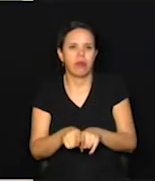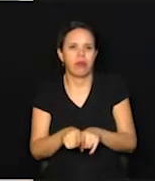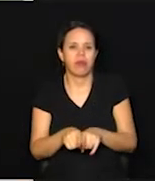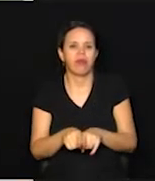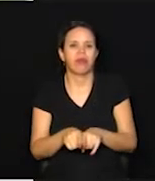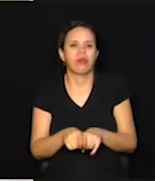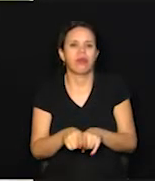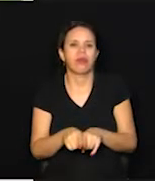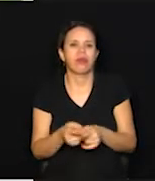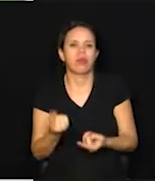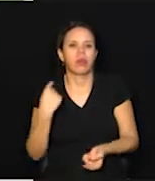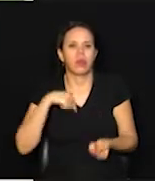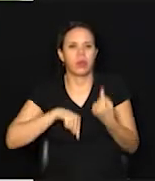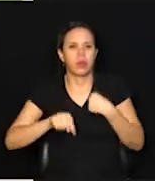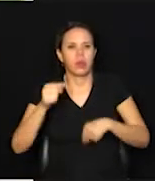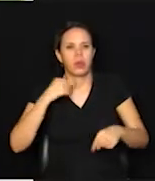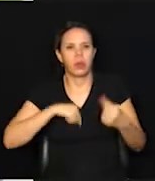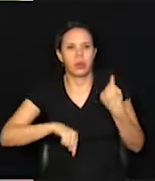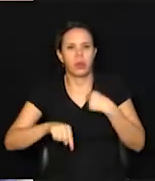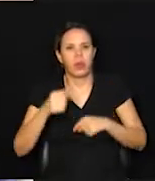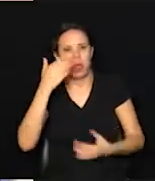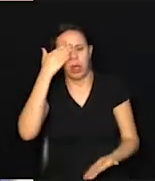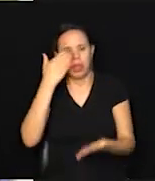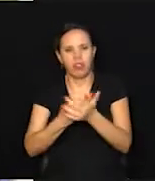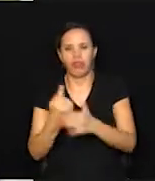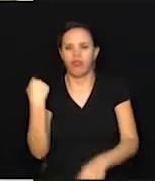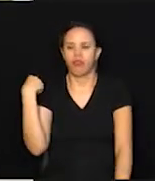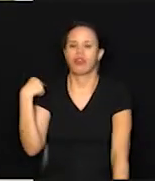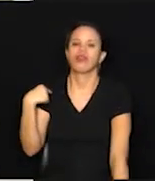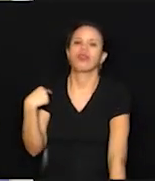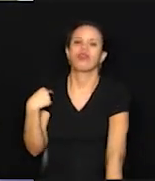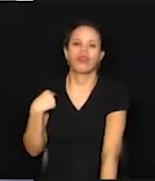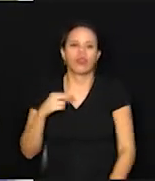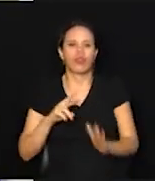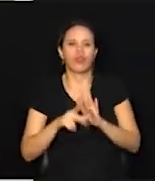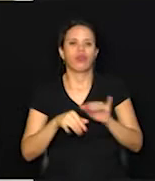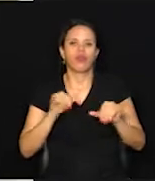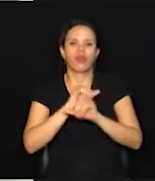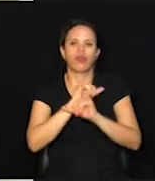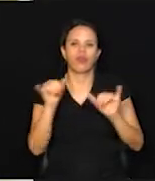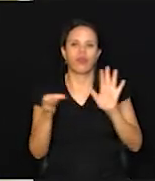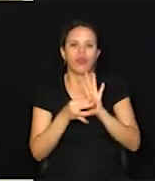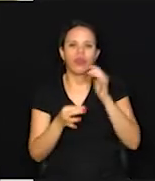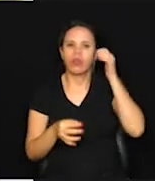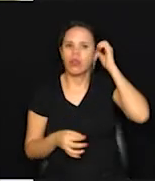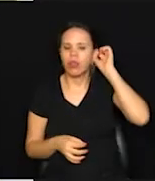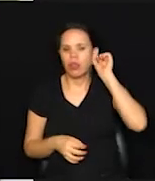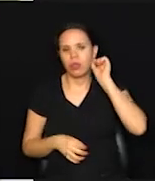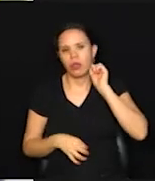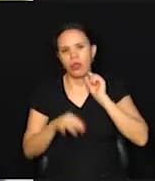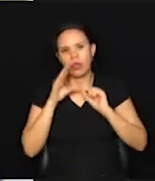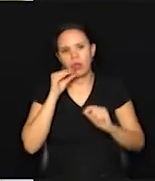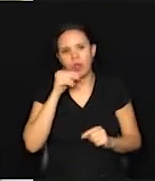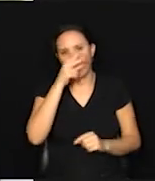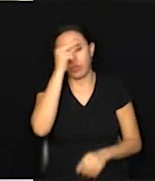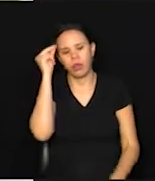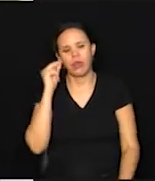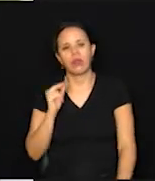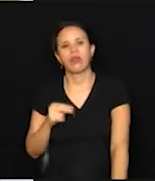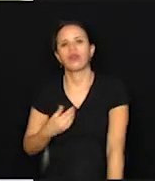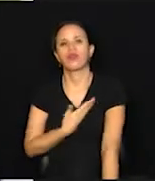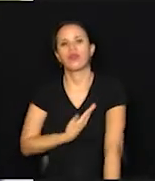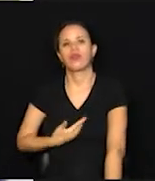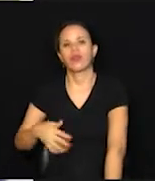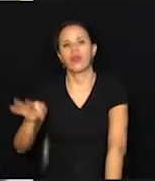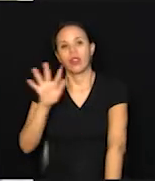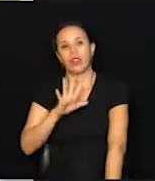uma imunidade de rebanho. Essa foi uma aposta que foi por diversas vezes manifesta, né, por agentes públicos do governo federal. A